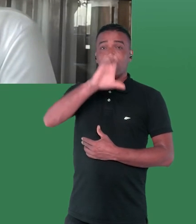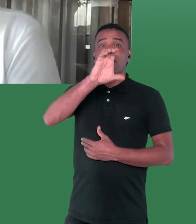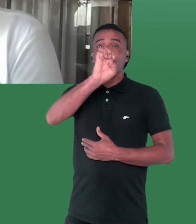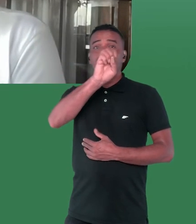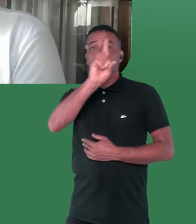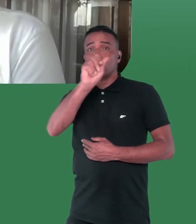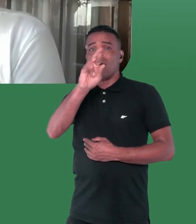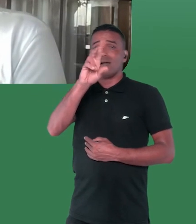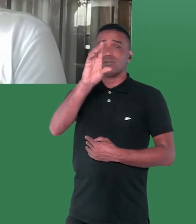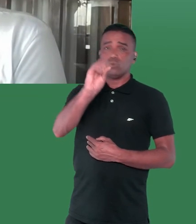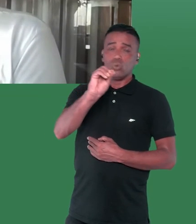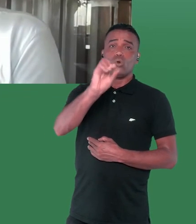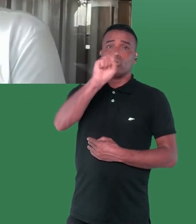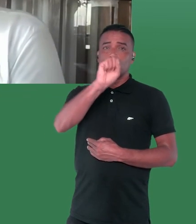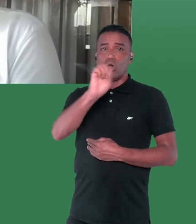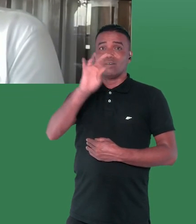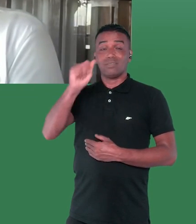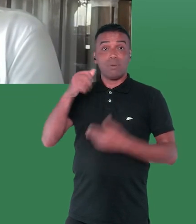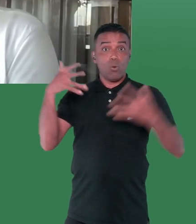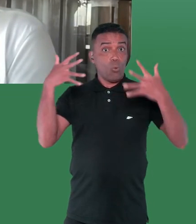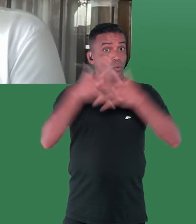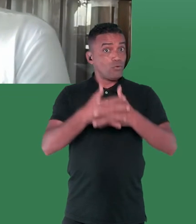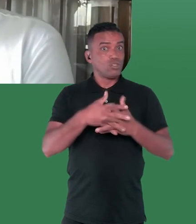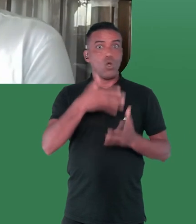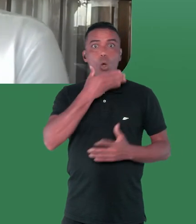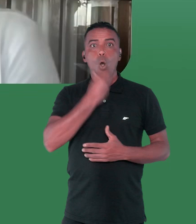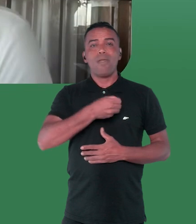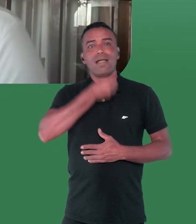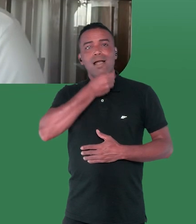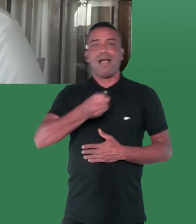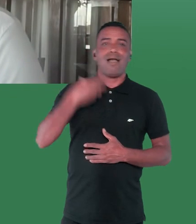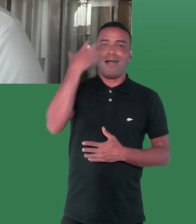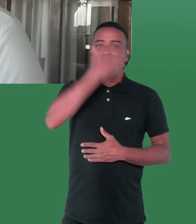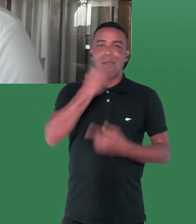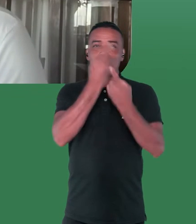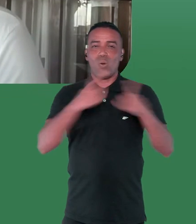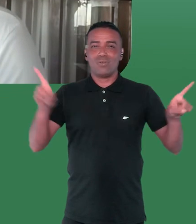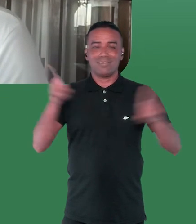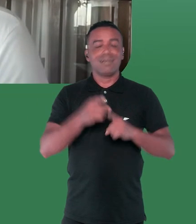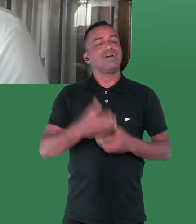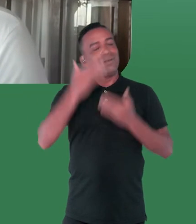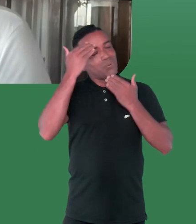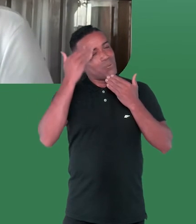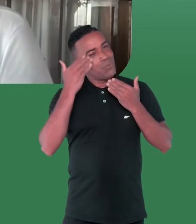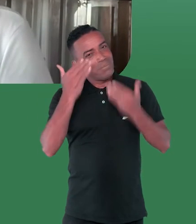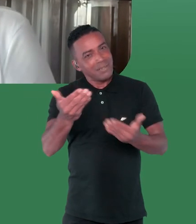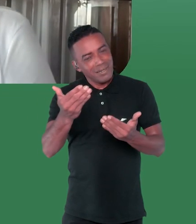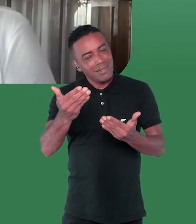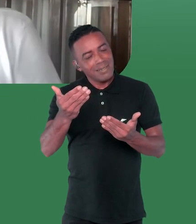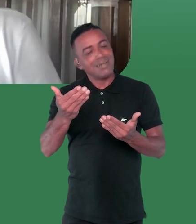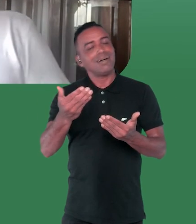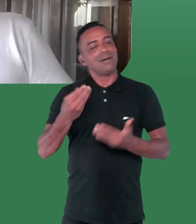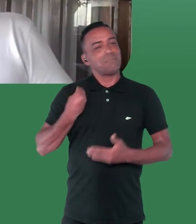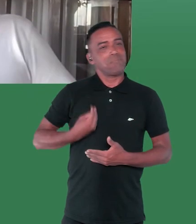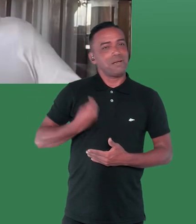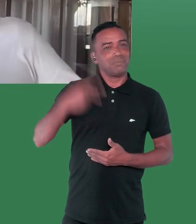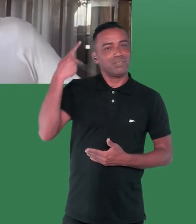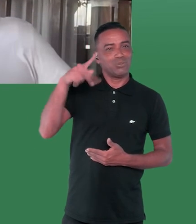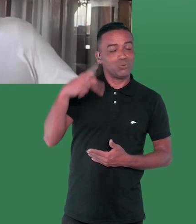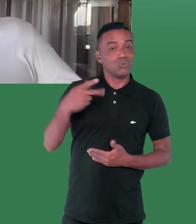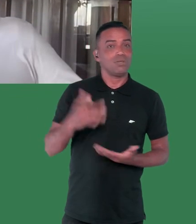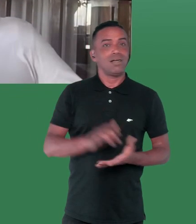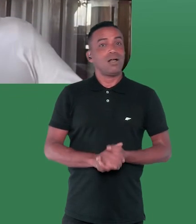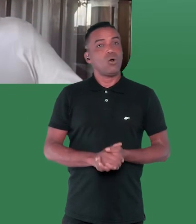Instagram. Eduardo Costa Jornalista, que para não confundir com o cantor. É verdade. Muito